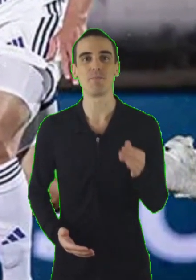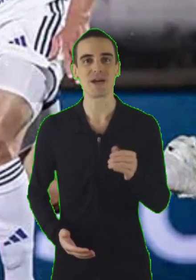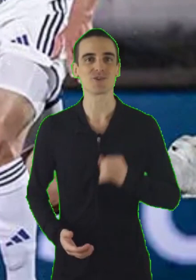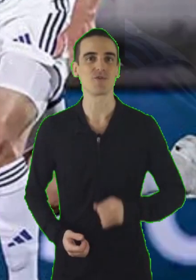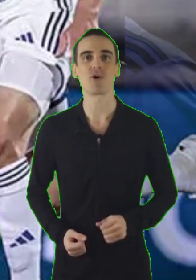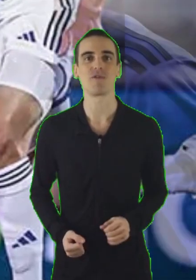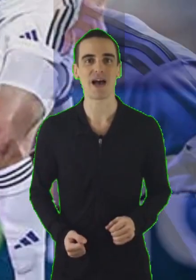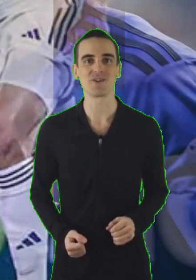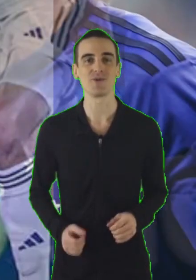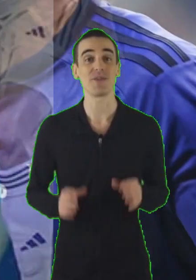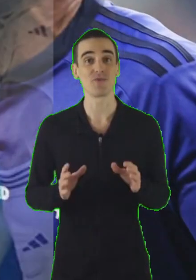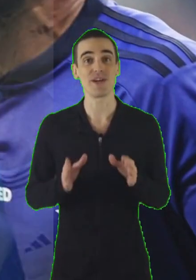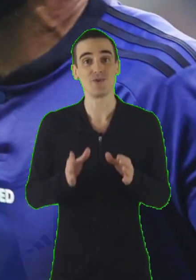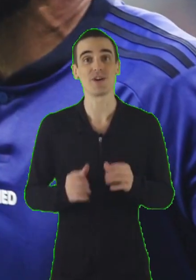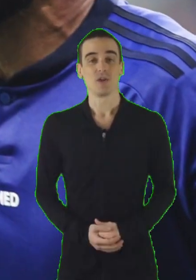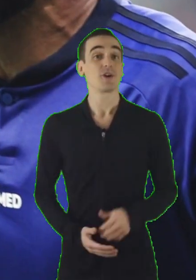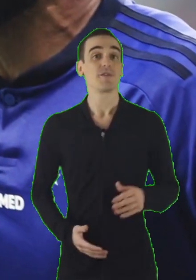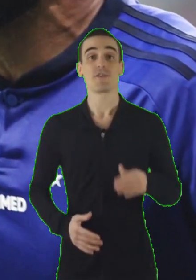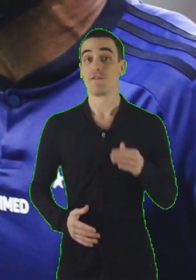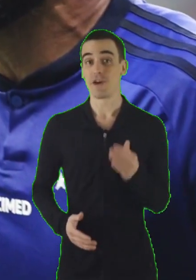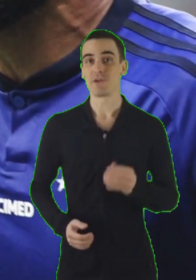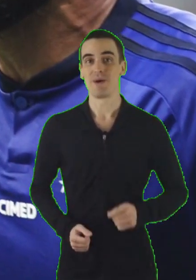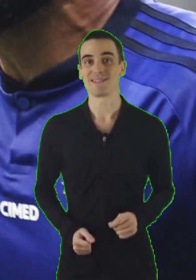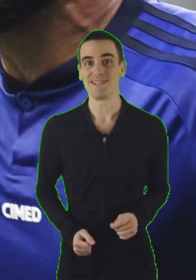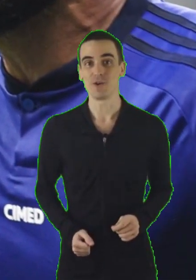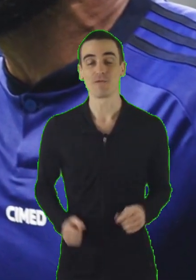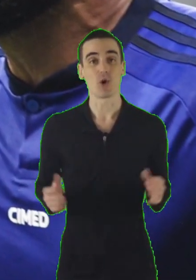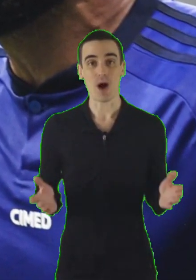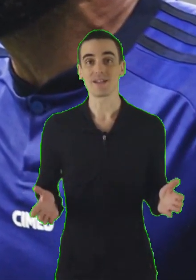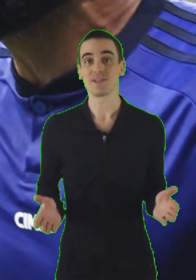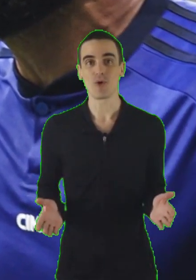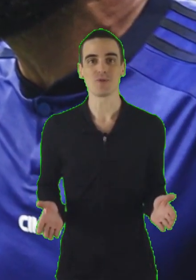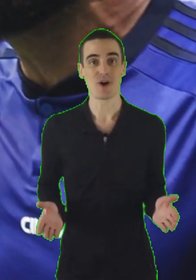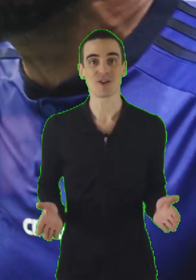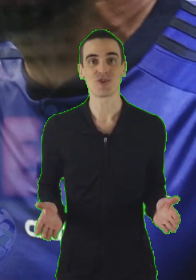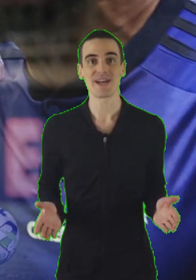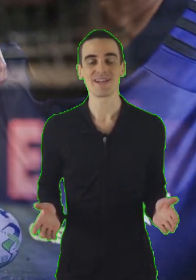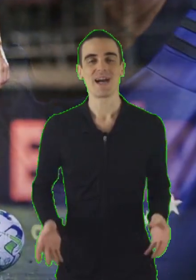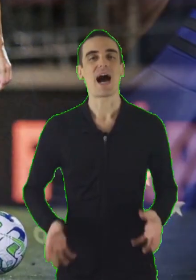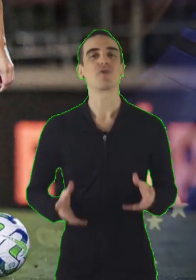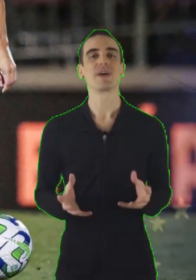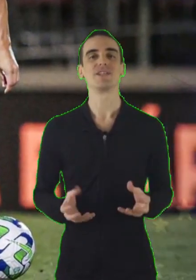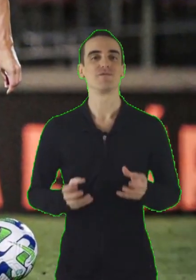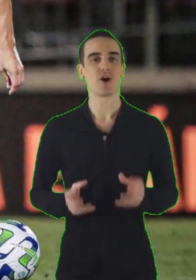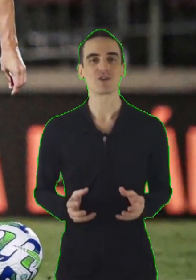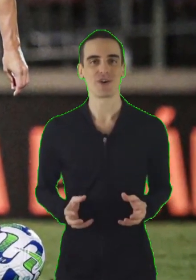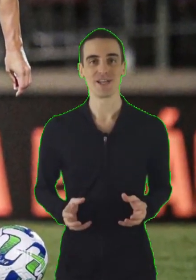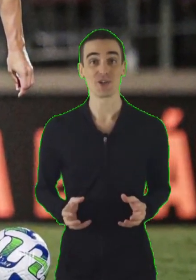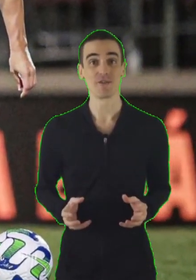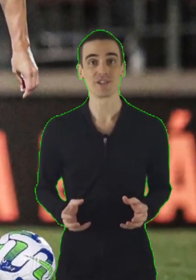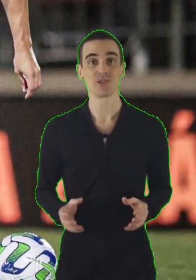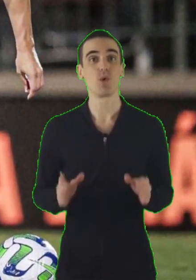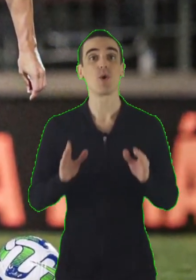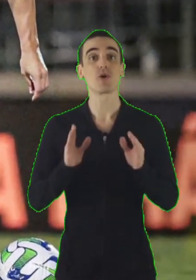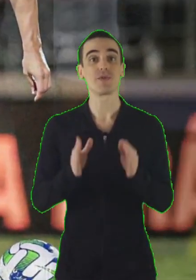de campo, que poderá até ter uma configuração inicial mais defensiva, com a entrada de Lucas Oliveira, improvisado, ou Ian Lucas no setor.